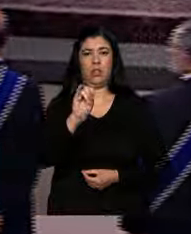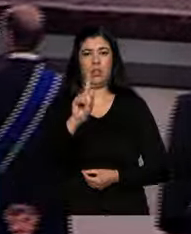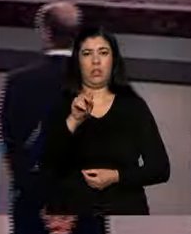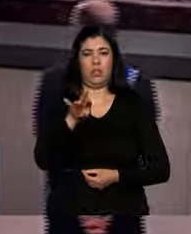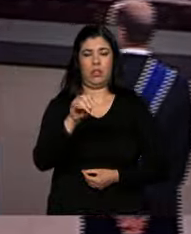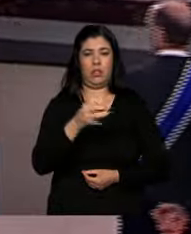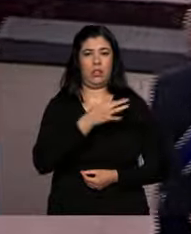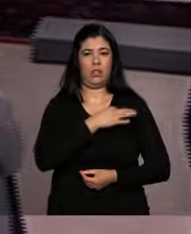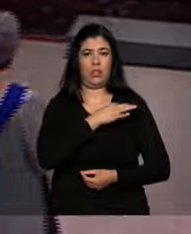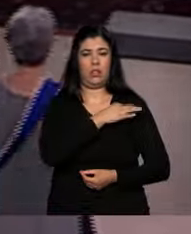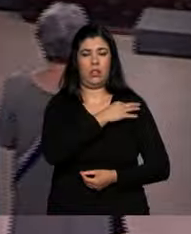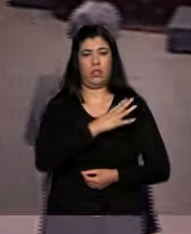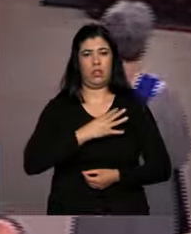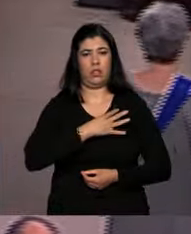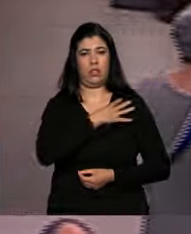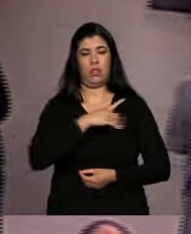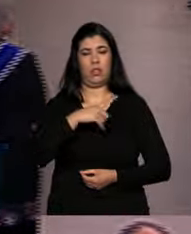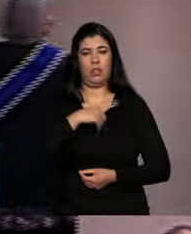de grande oficial.